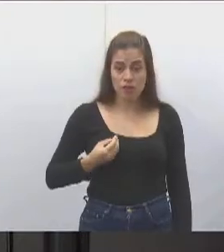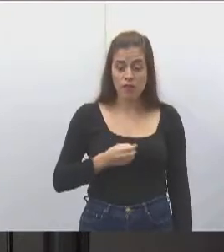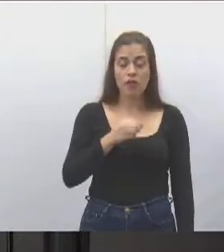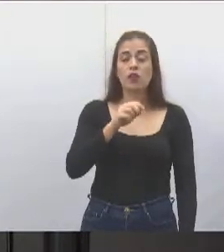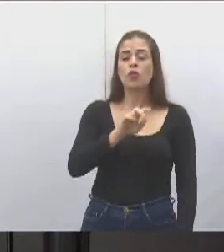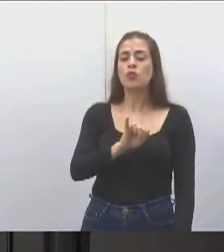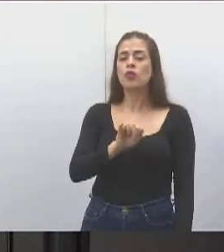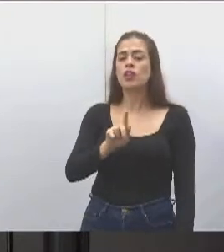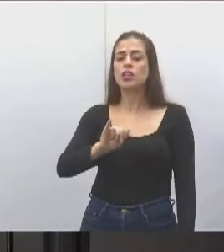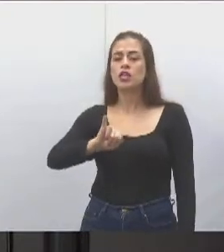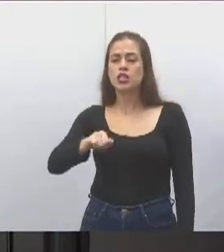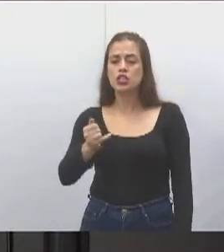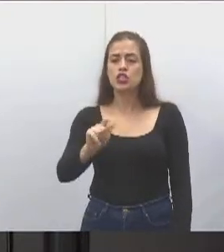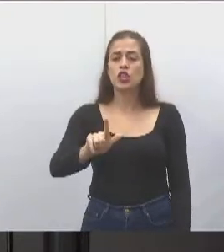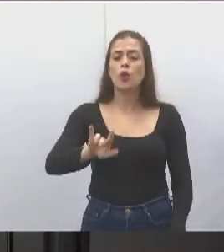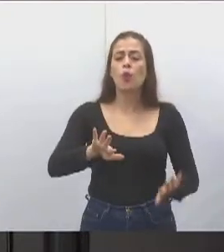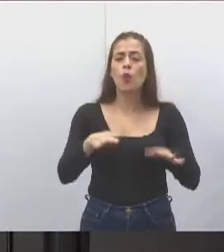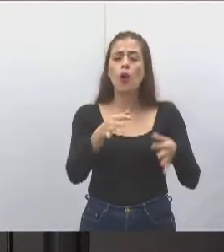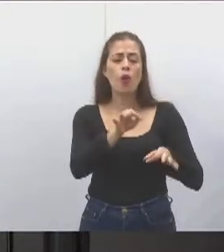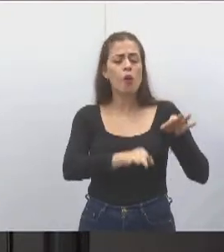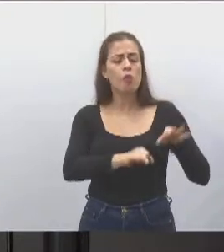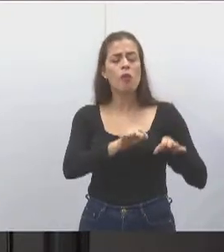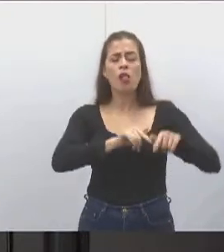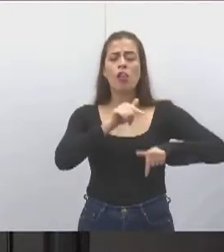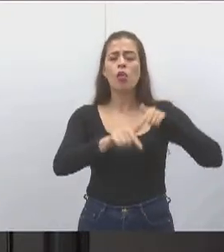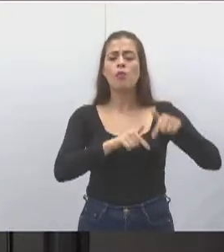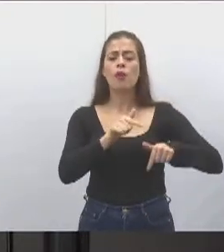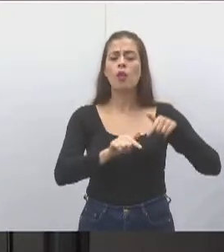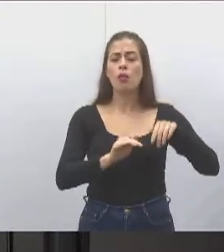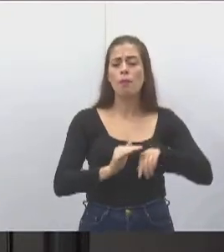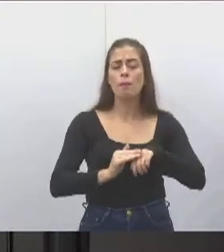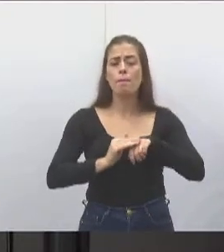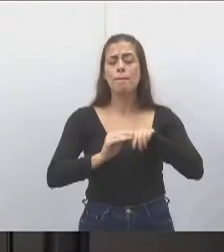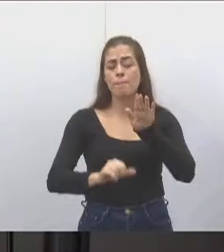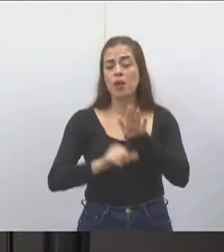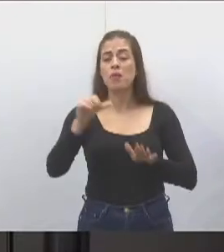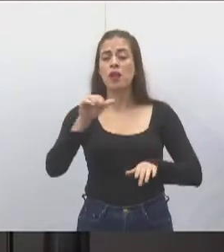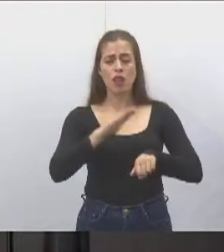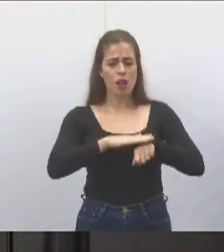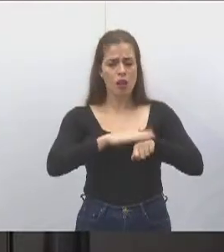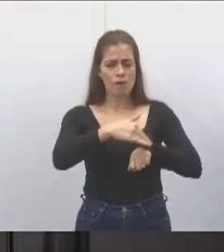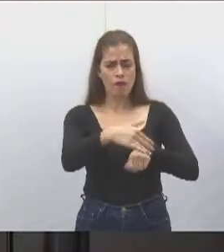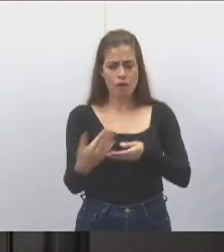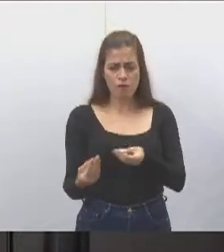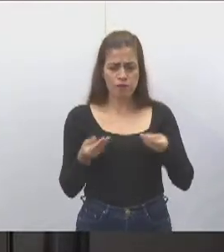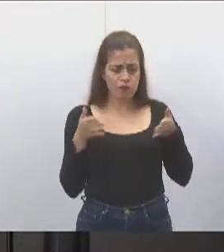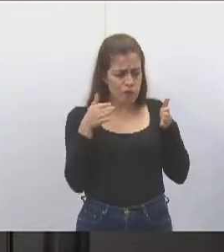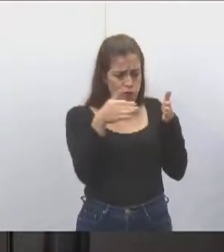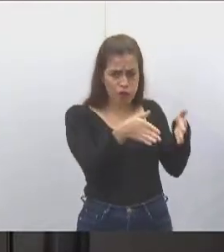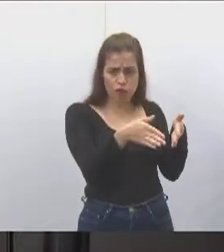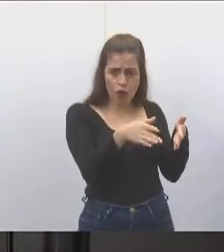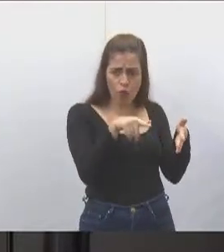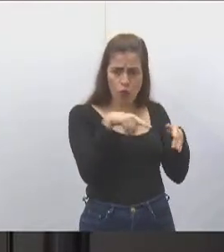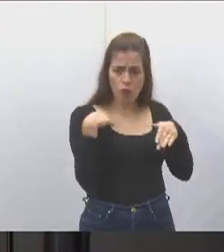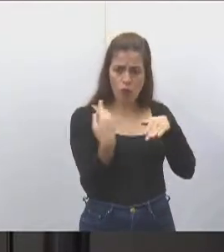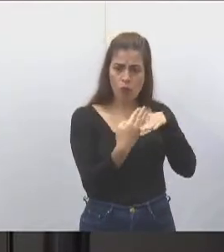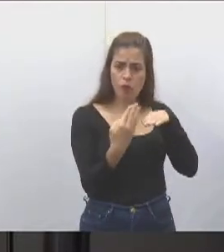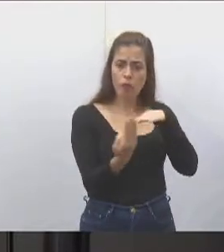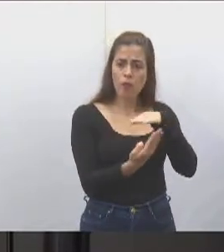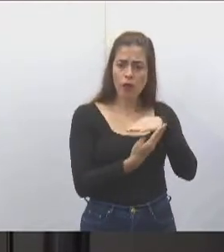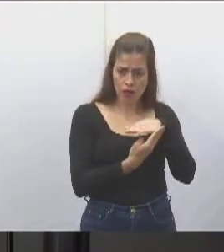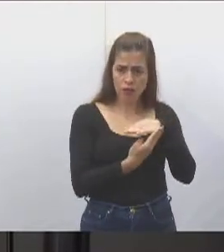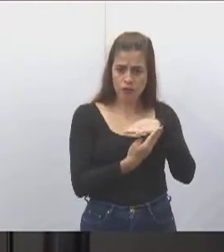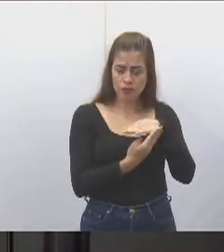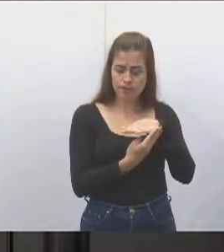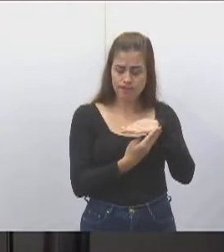é o plano de trabalho e as primeiras ações que serão direcionadas para o nosso bairro.